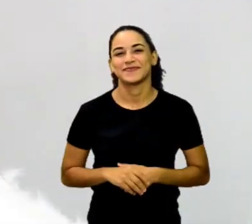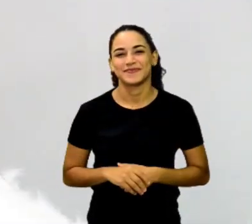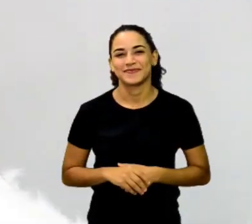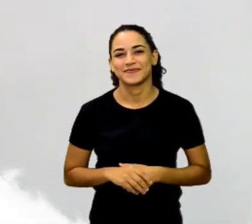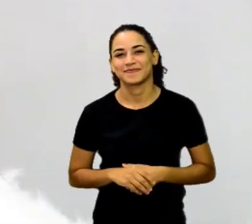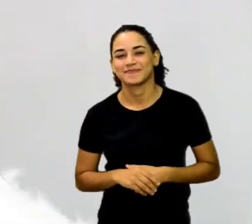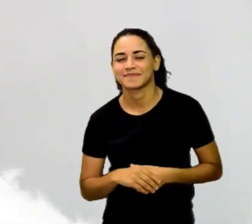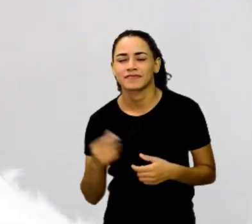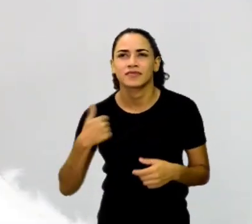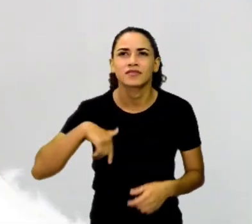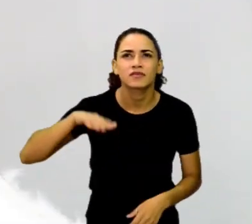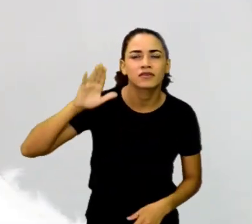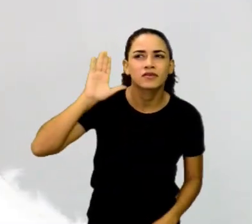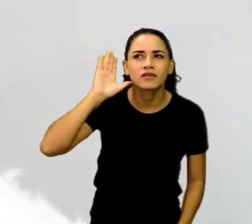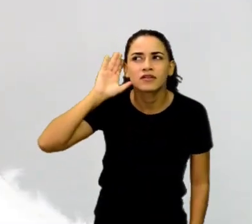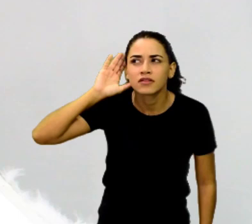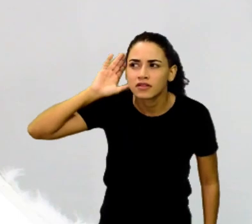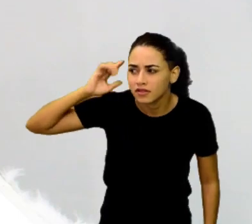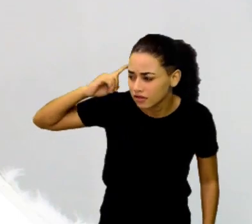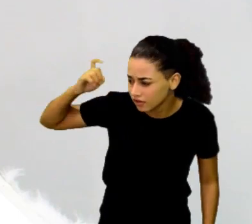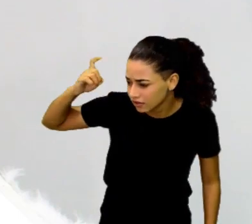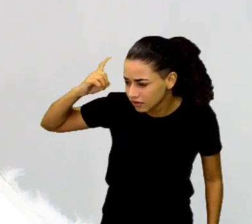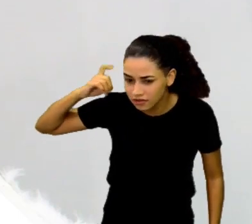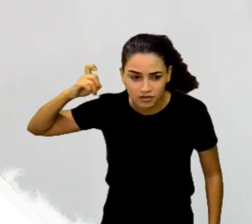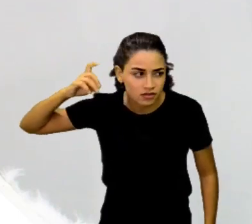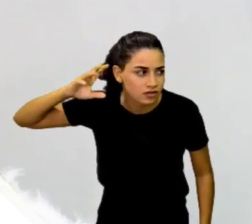Estou ouvindo vozes.